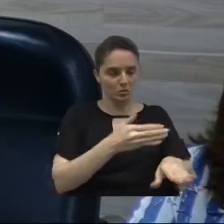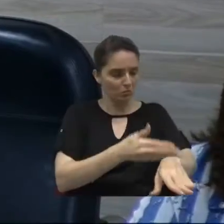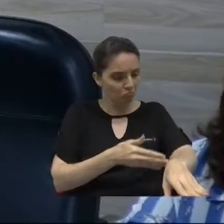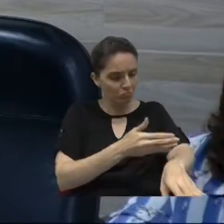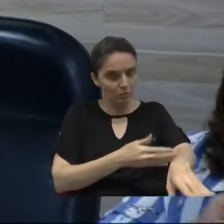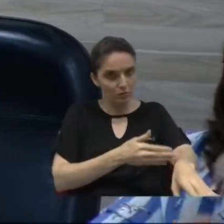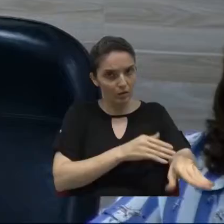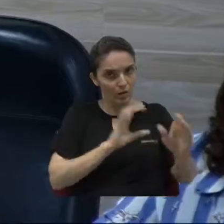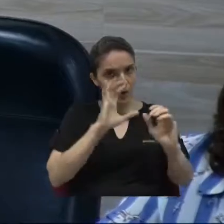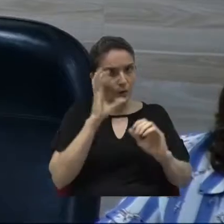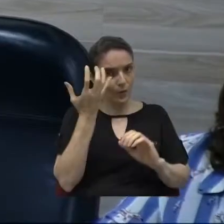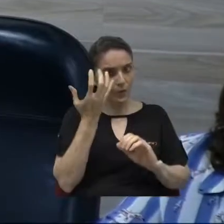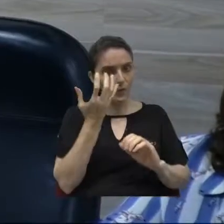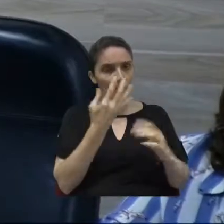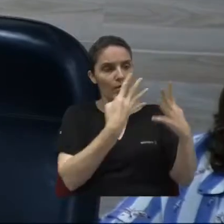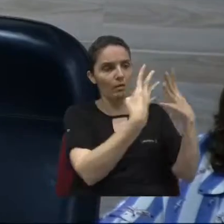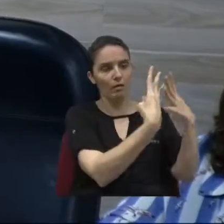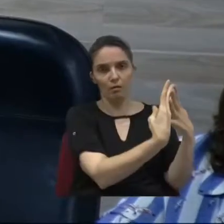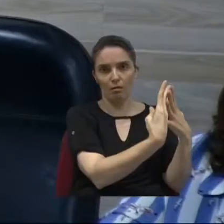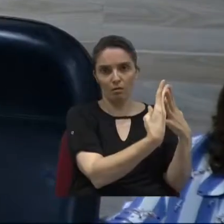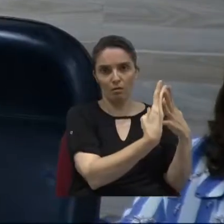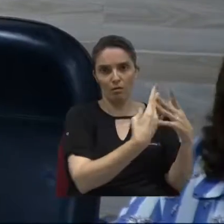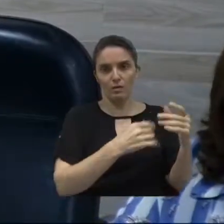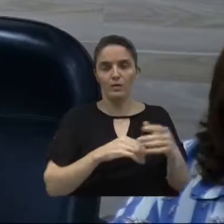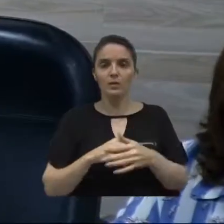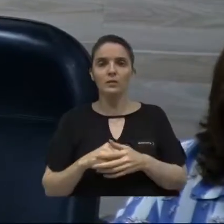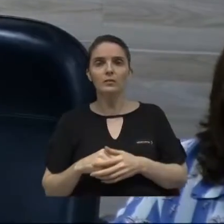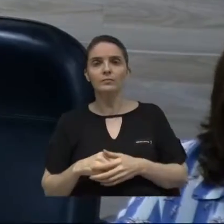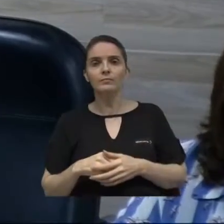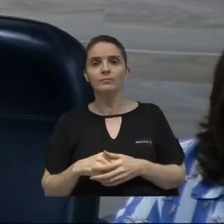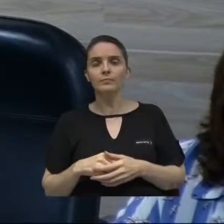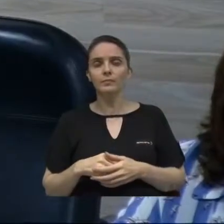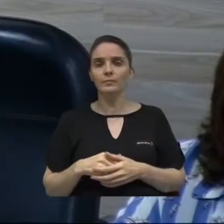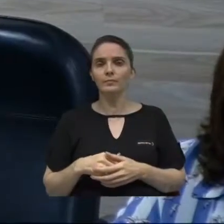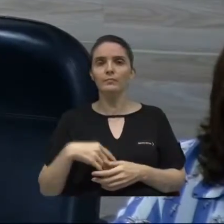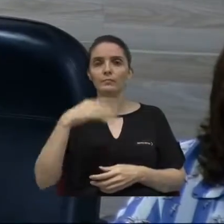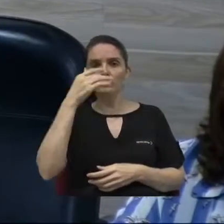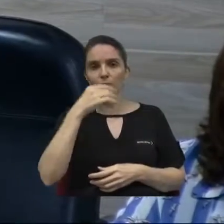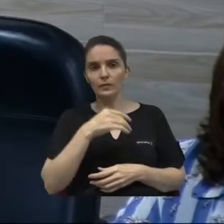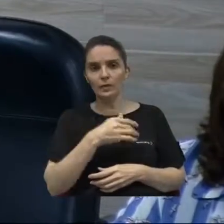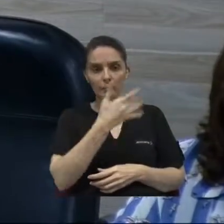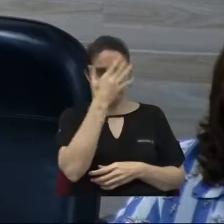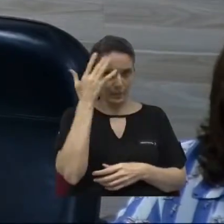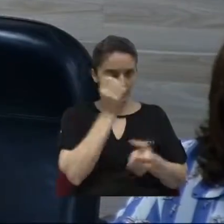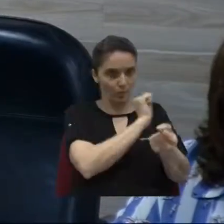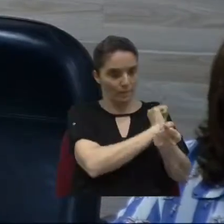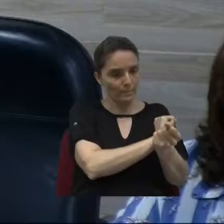até criminosos com alta periculosidade, acabam sempre passando ali pelo hospital público.